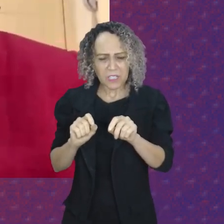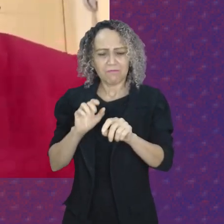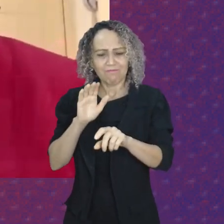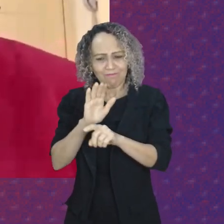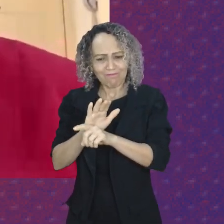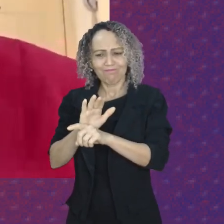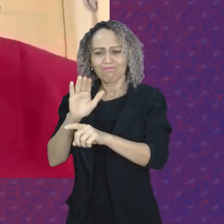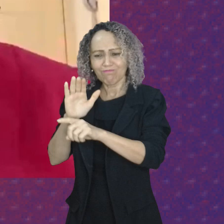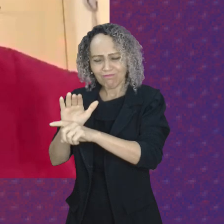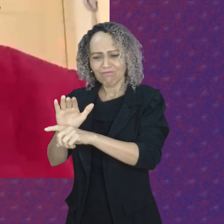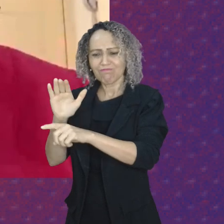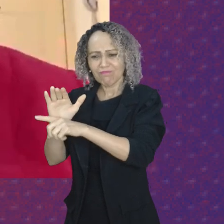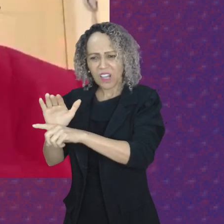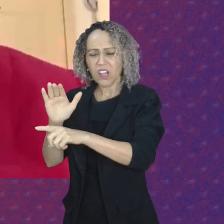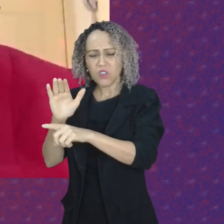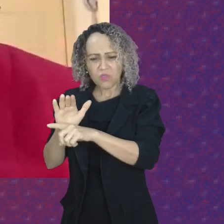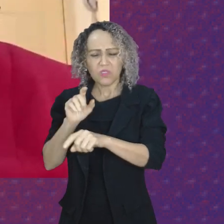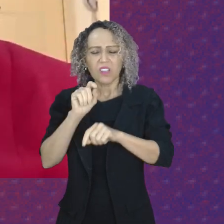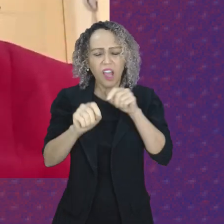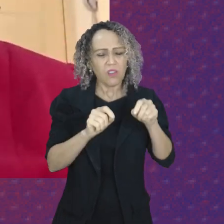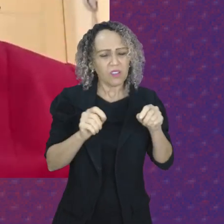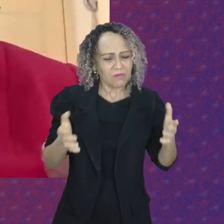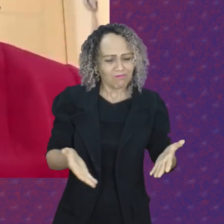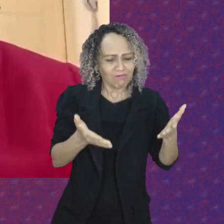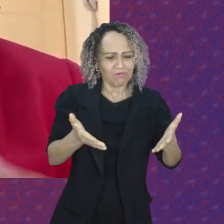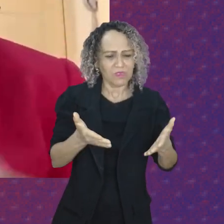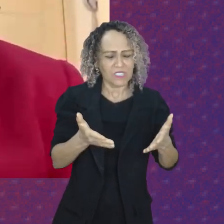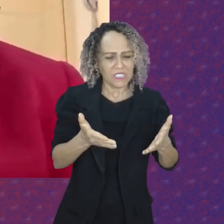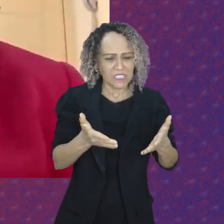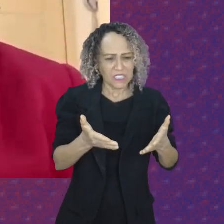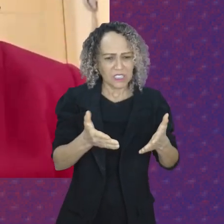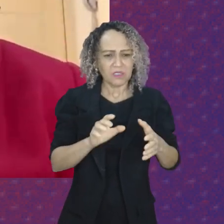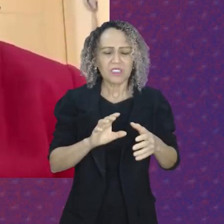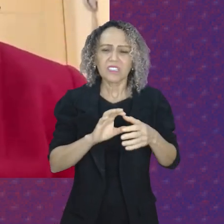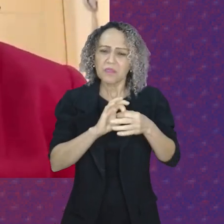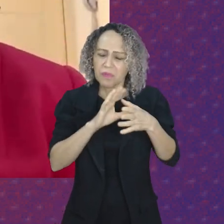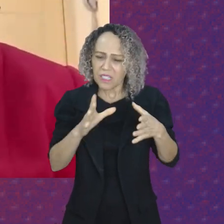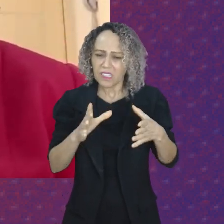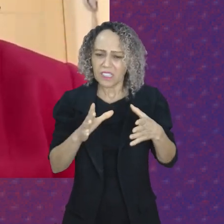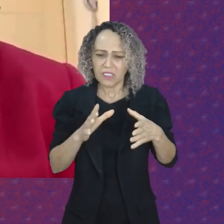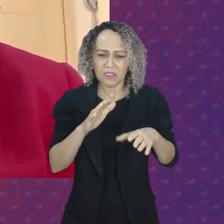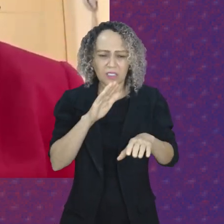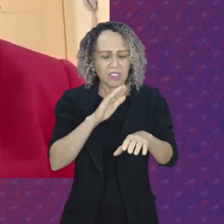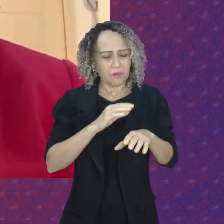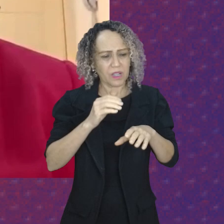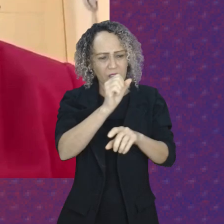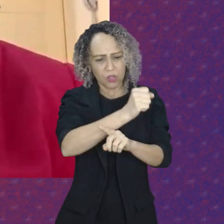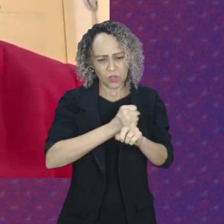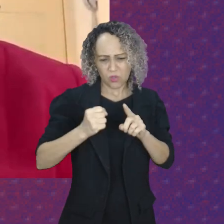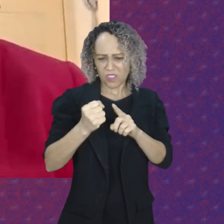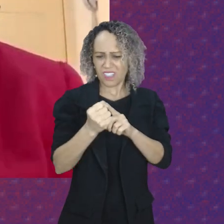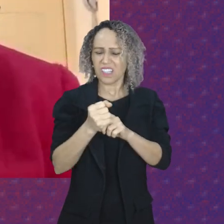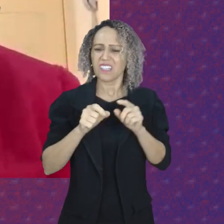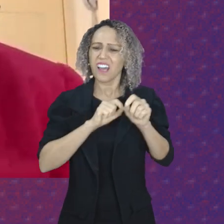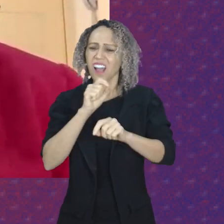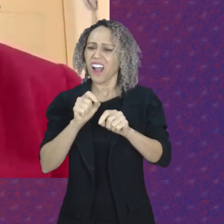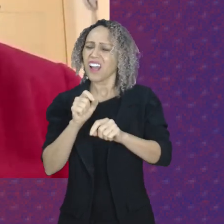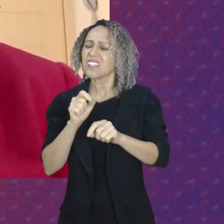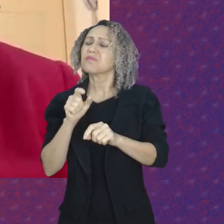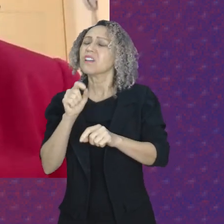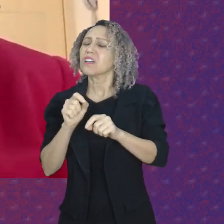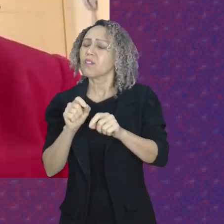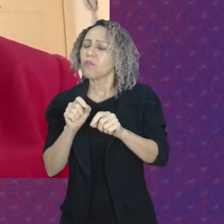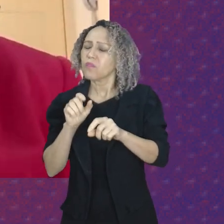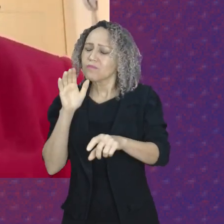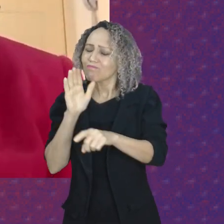de participação da sociedade na elaboração e implementação das políticas públicas de direitos